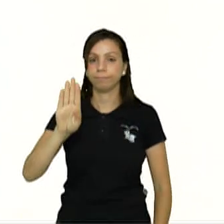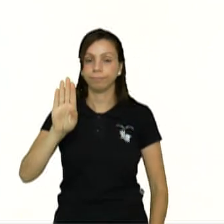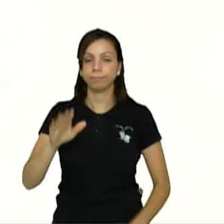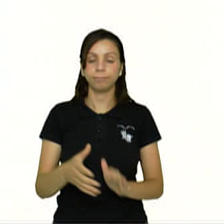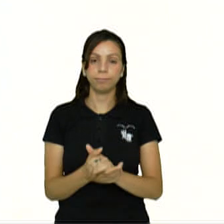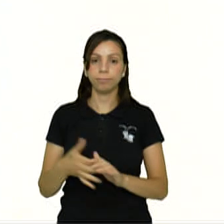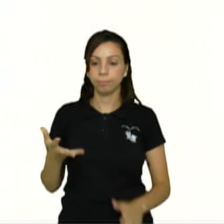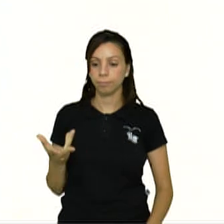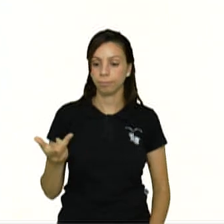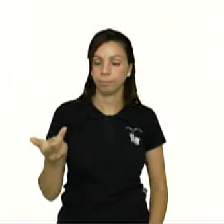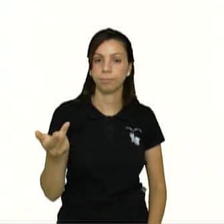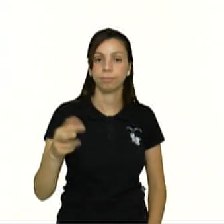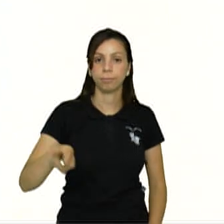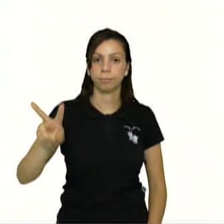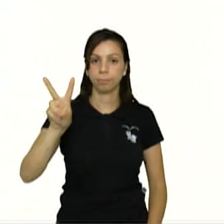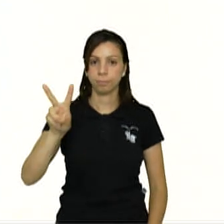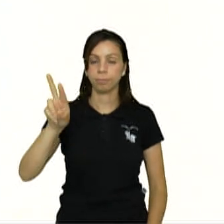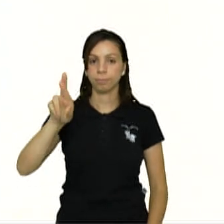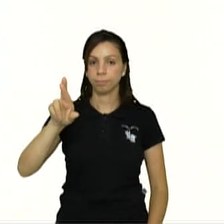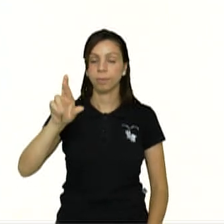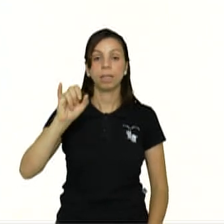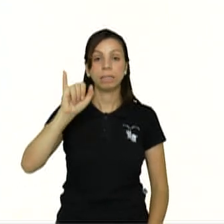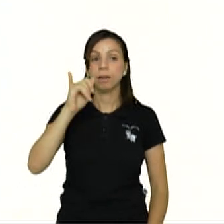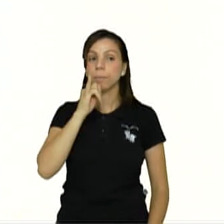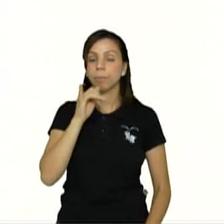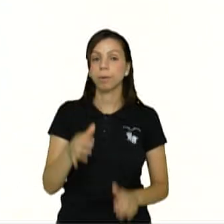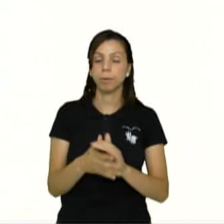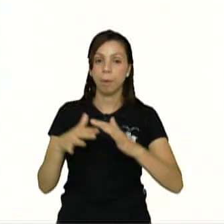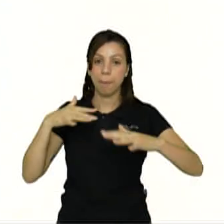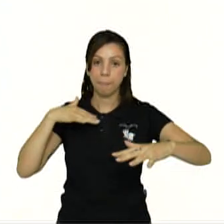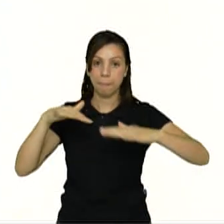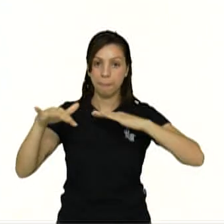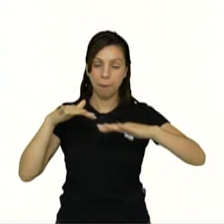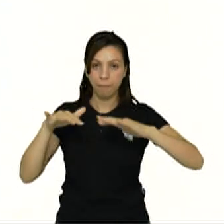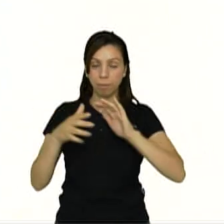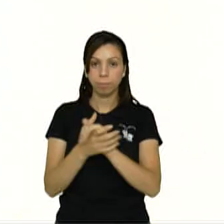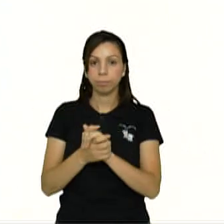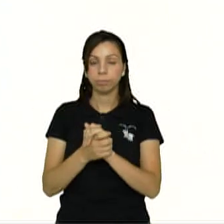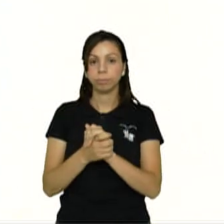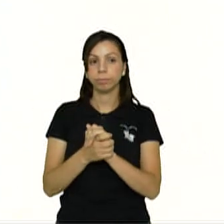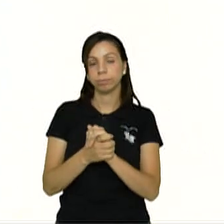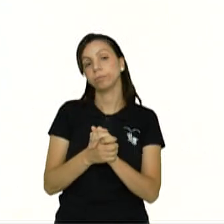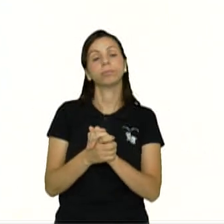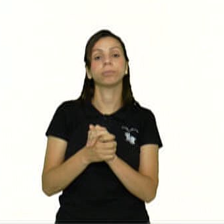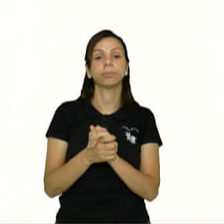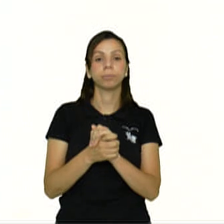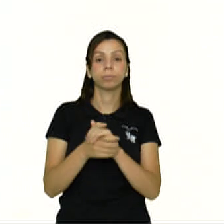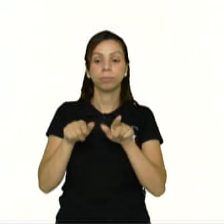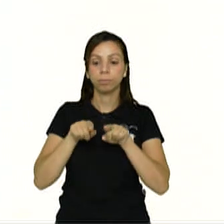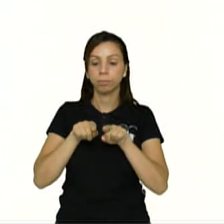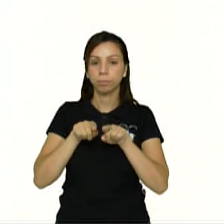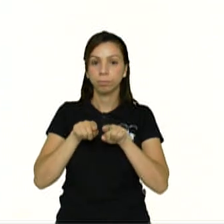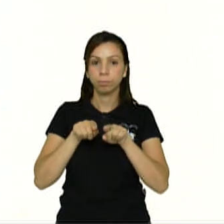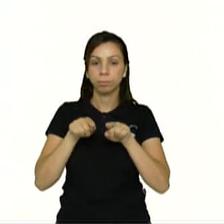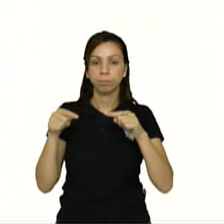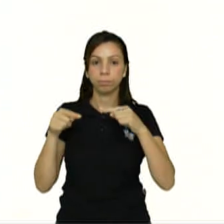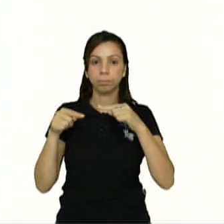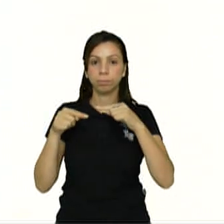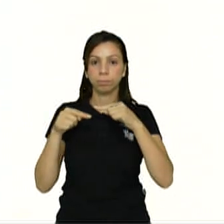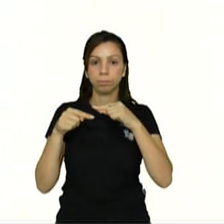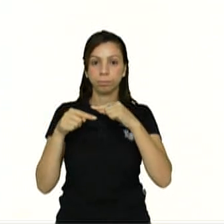a velocidade relativa, caso eles estejam se movimentando na mesma direção, mas no sentido